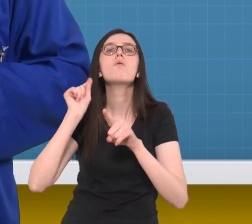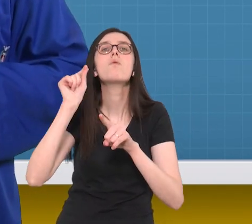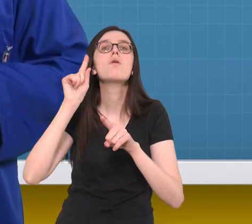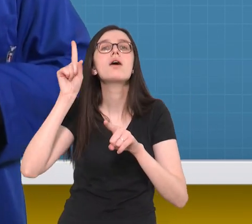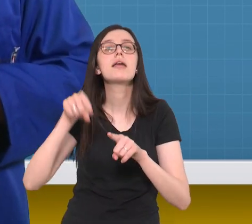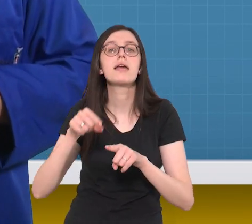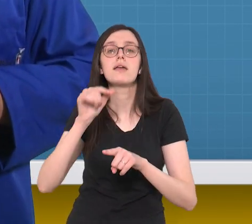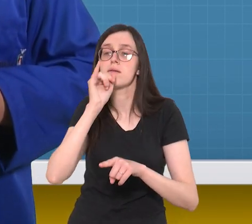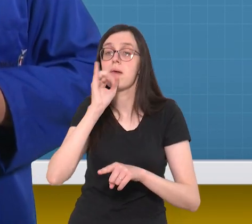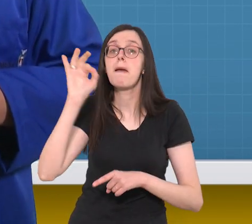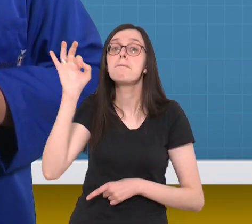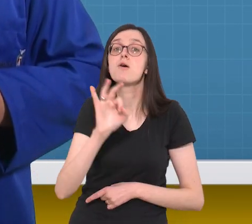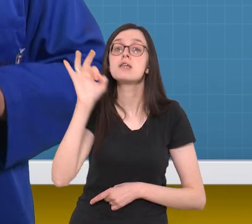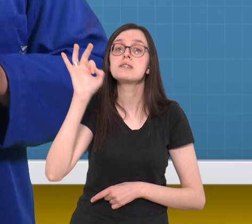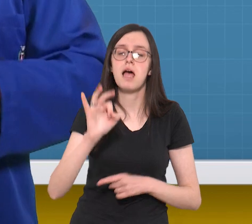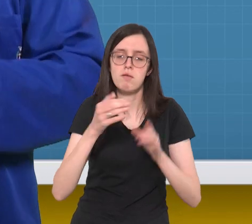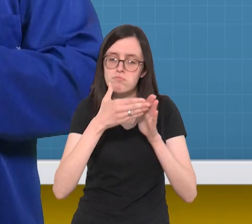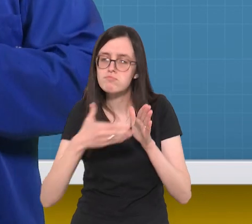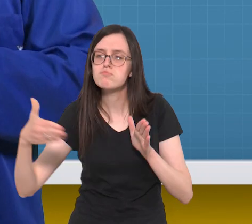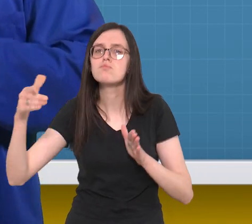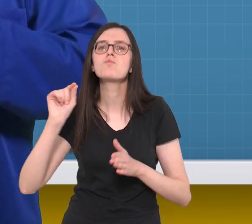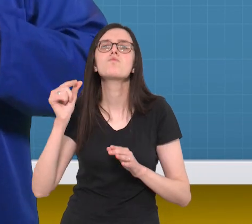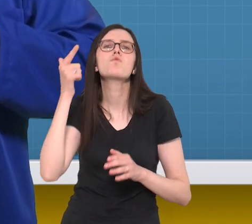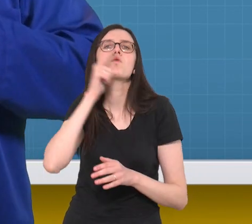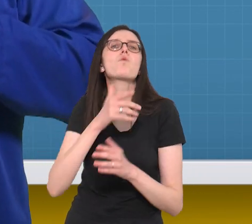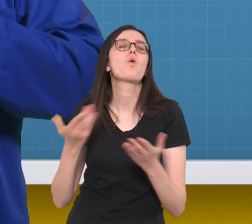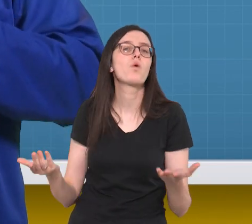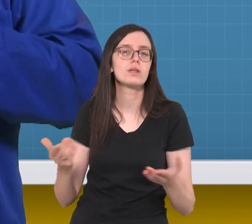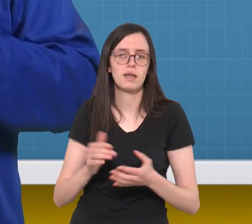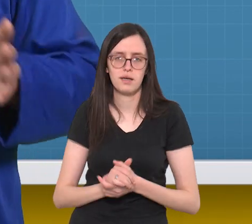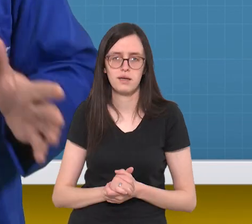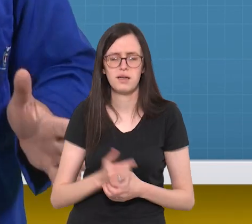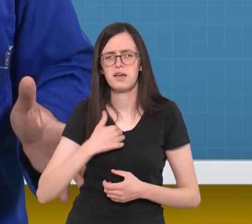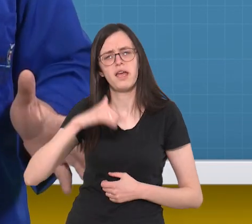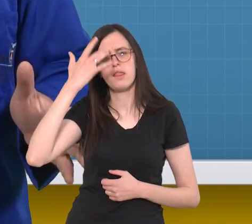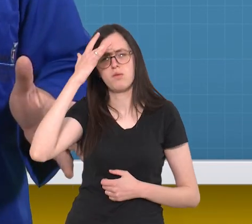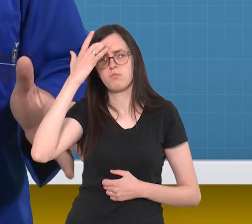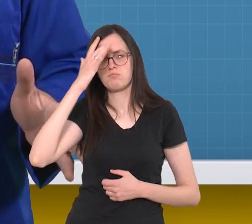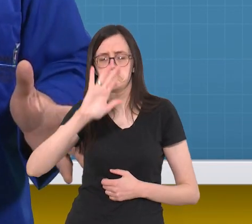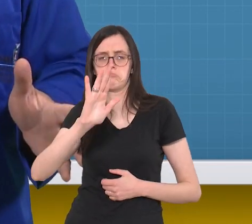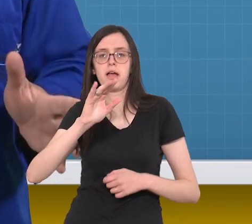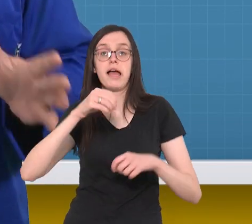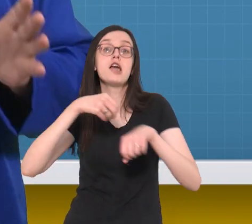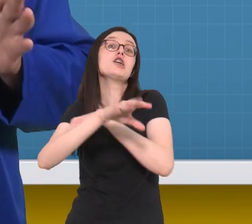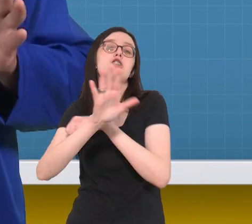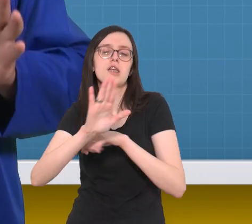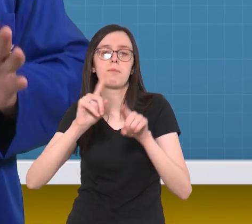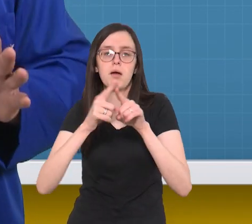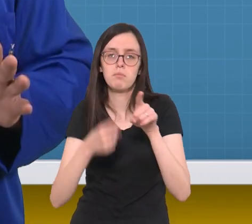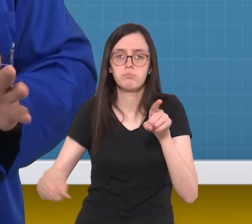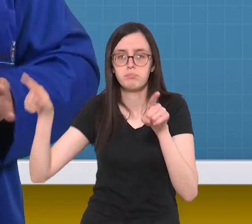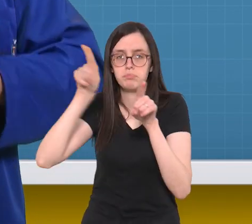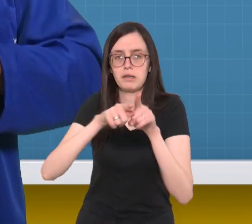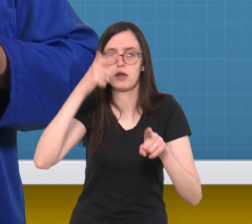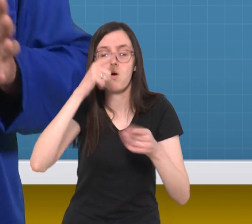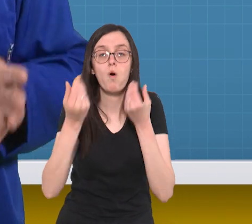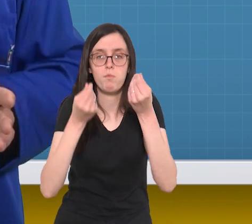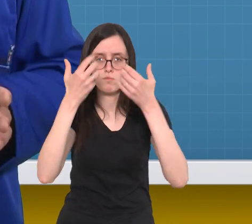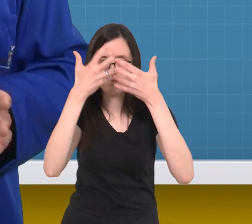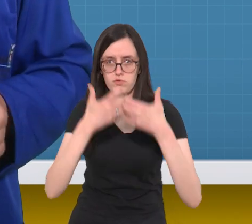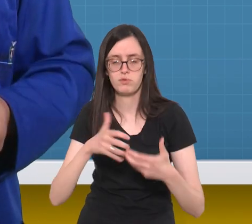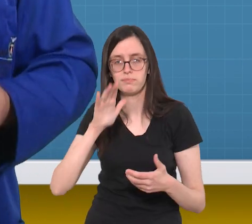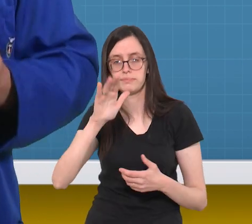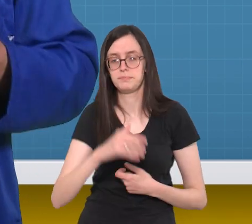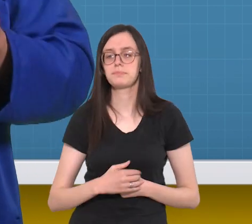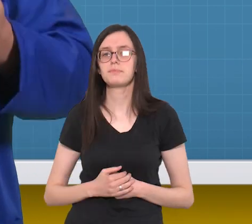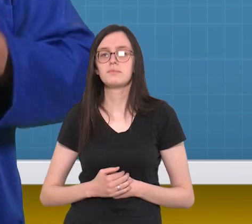tempo em porcentagem? Então olha o problema, não sei se esse problema eu vou dar dica, mas eu vou repetir só a estrutura